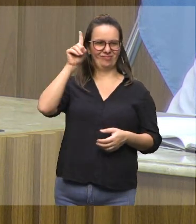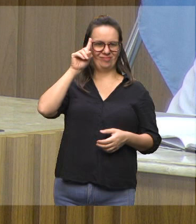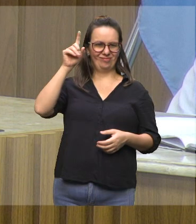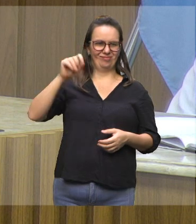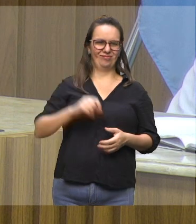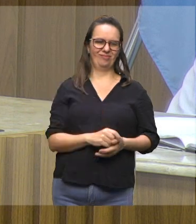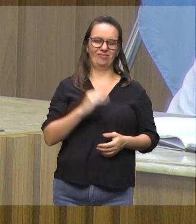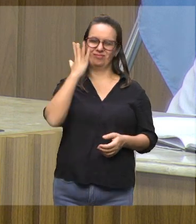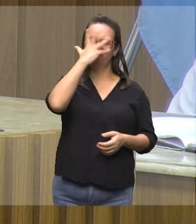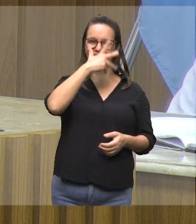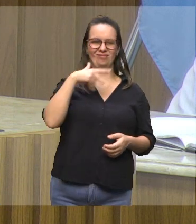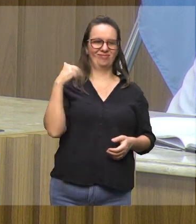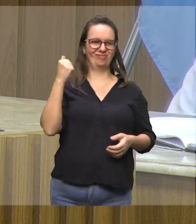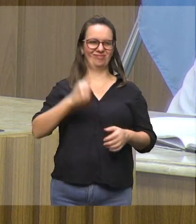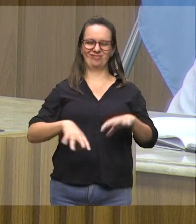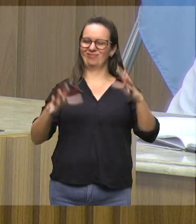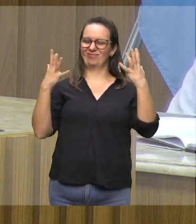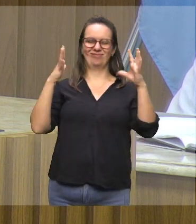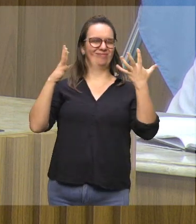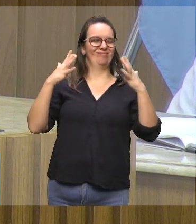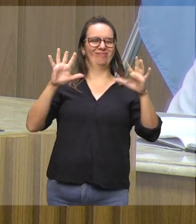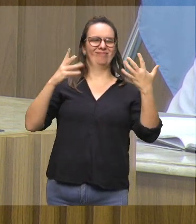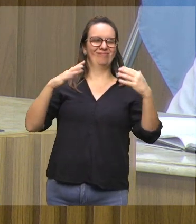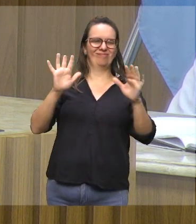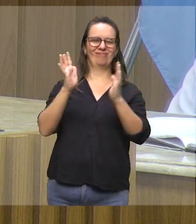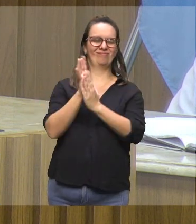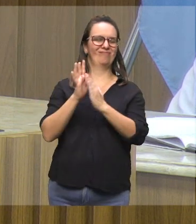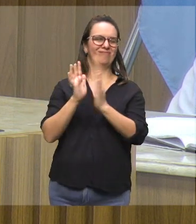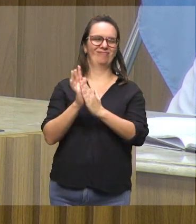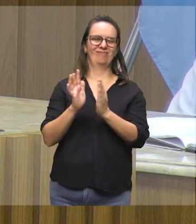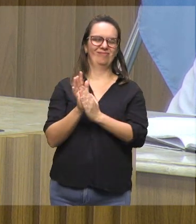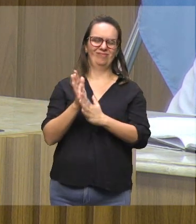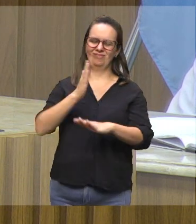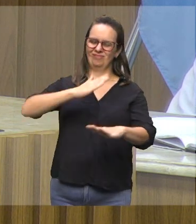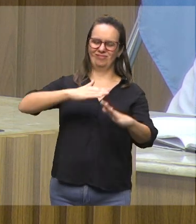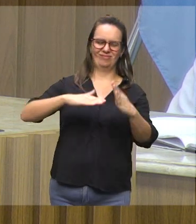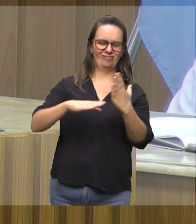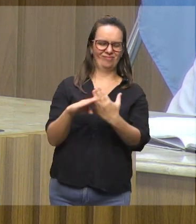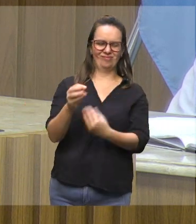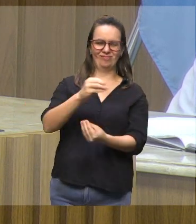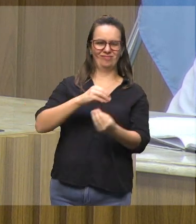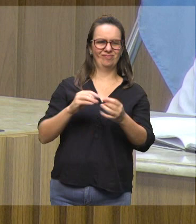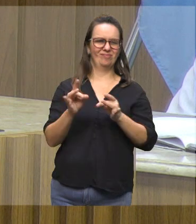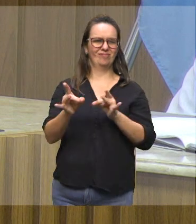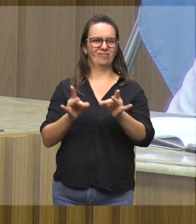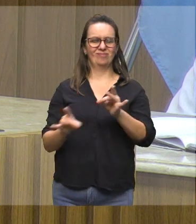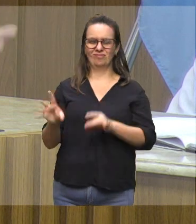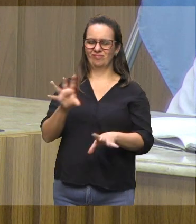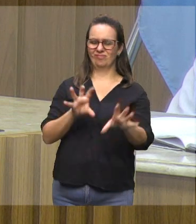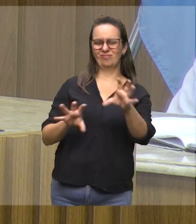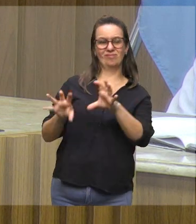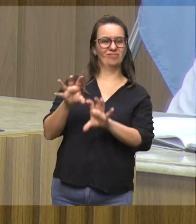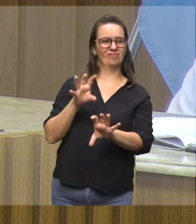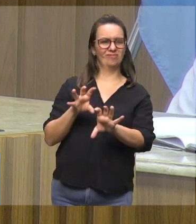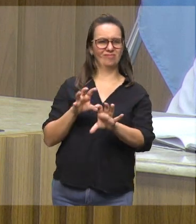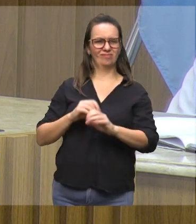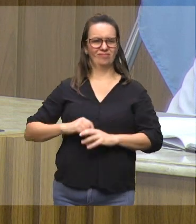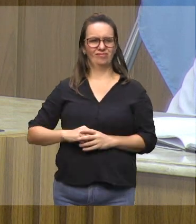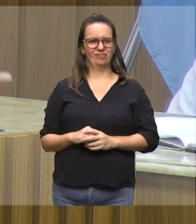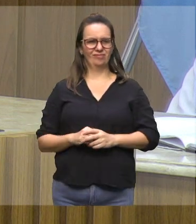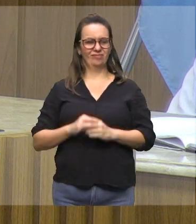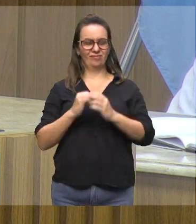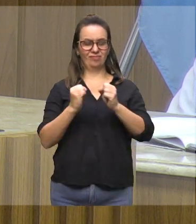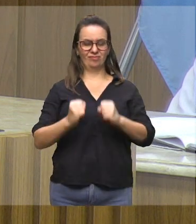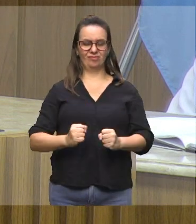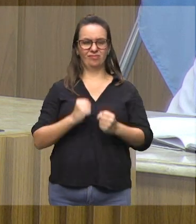muito bacana. Eu quero parabenizar todos os envolvidos, patrocinadores, colaboradores, apoiadores, enfim, todos aqueles que puderam